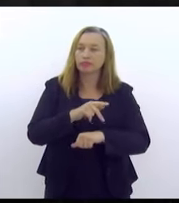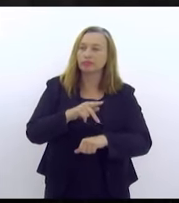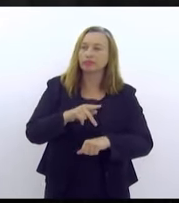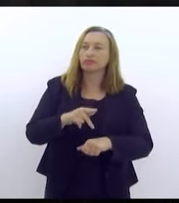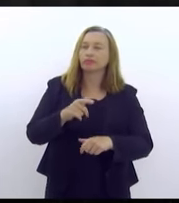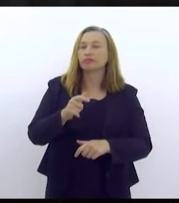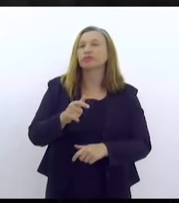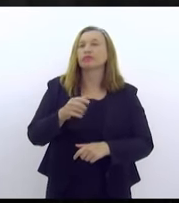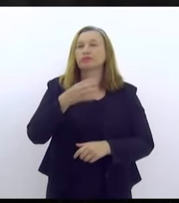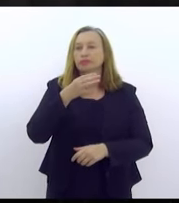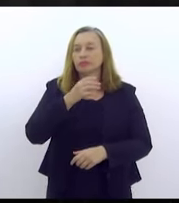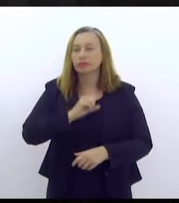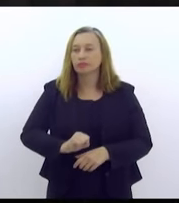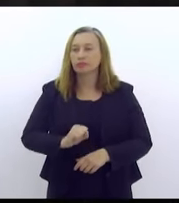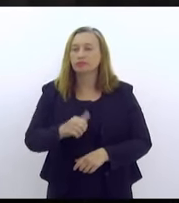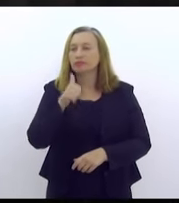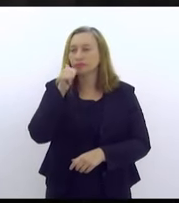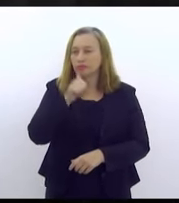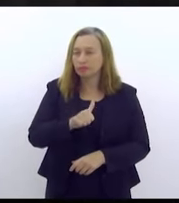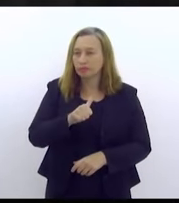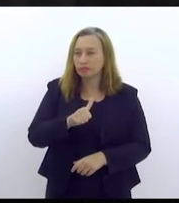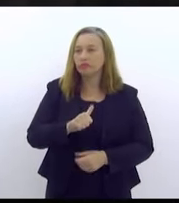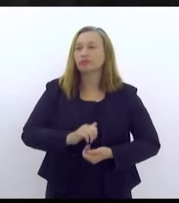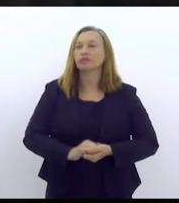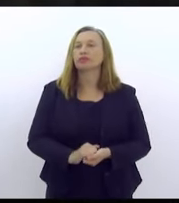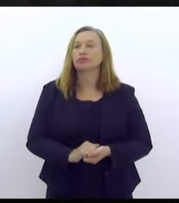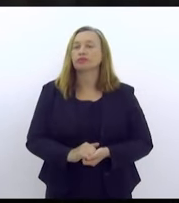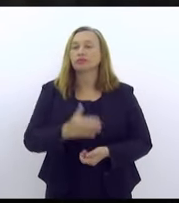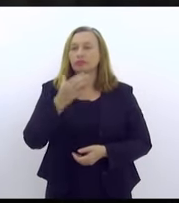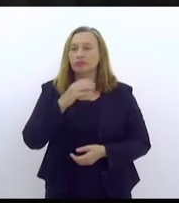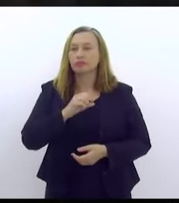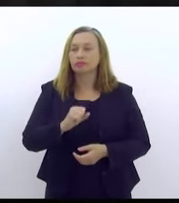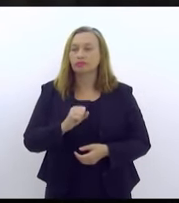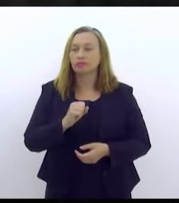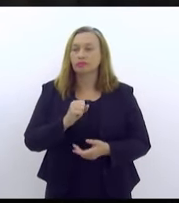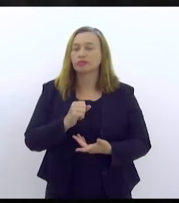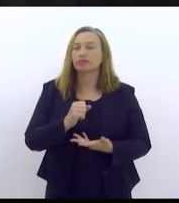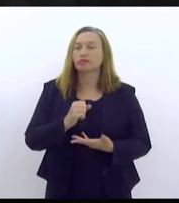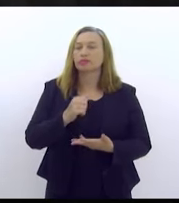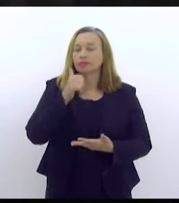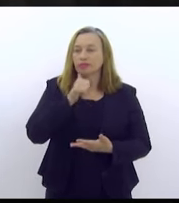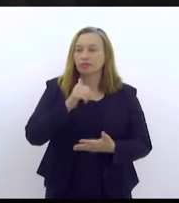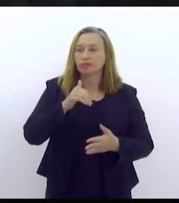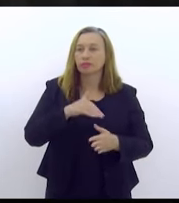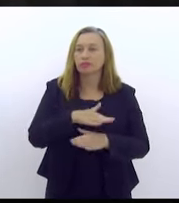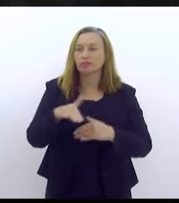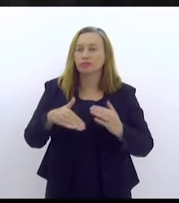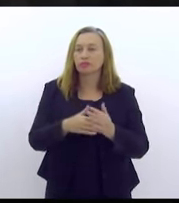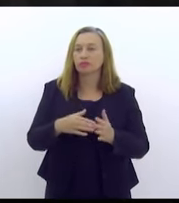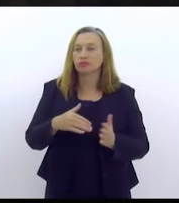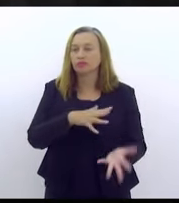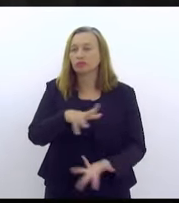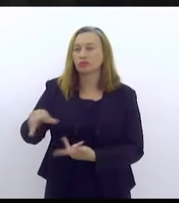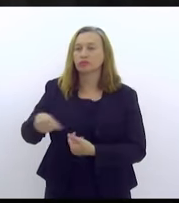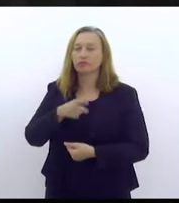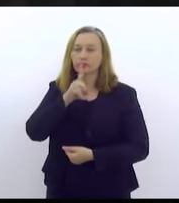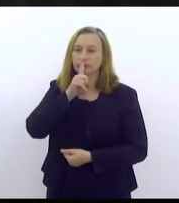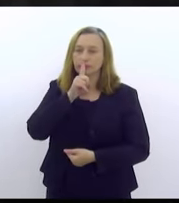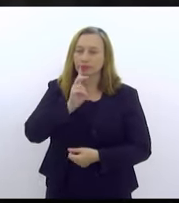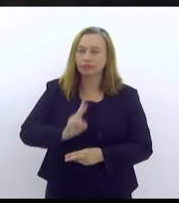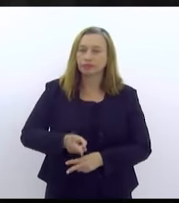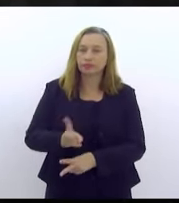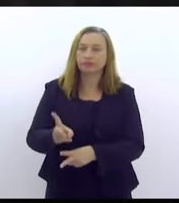gênero, as mulheres do mundo inteiro continuam em silêncio.